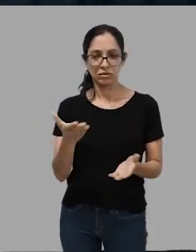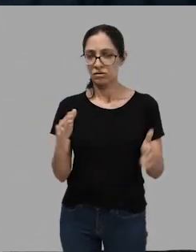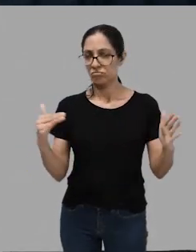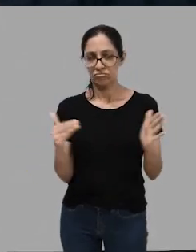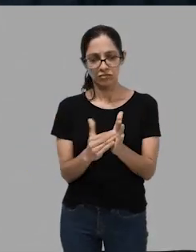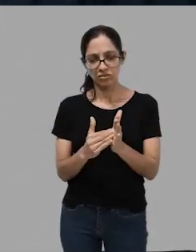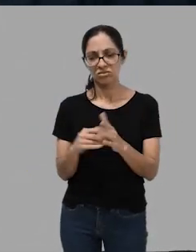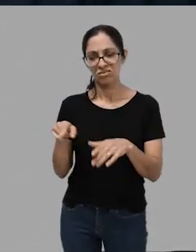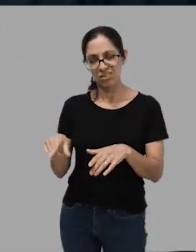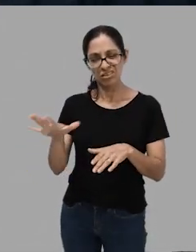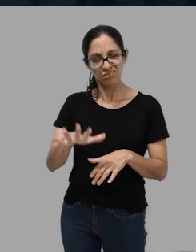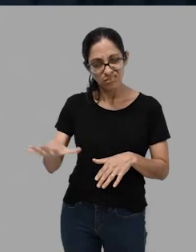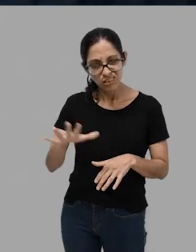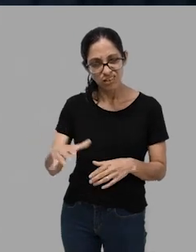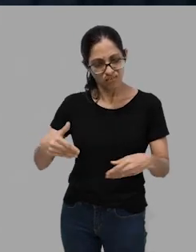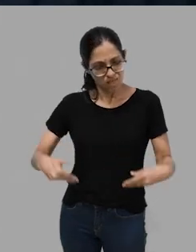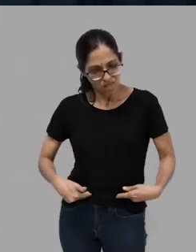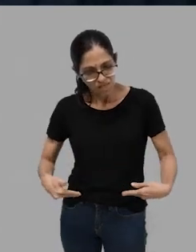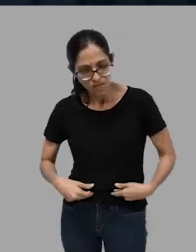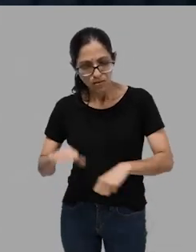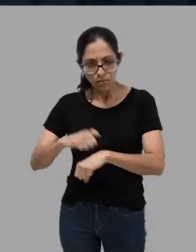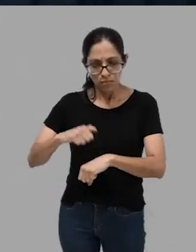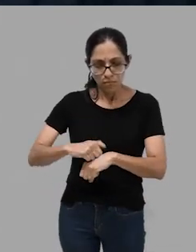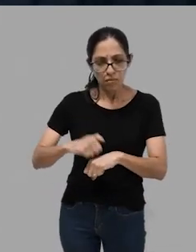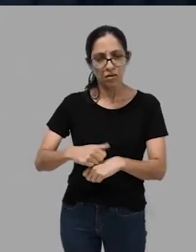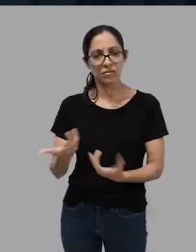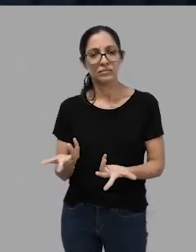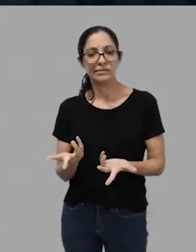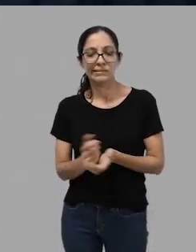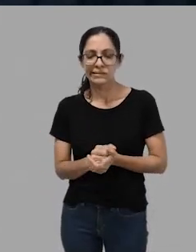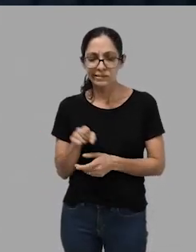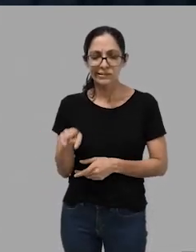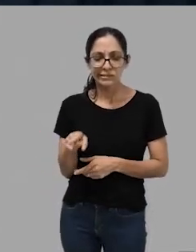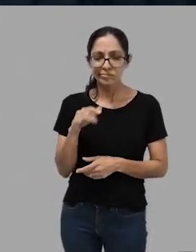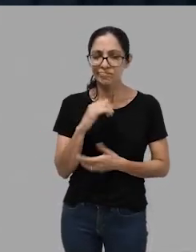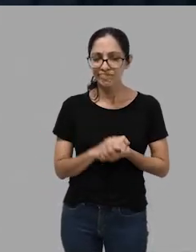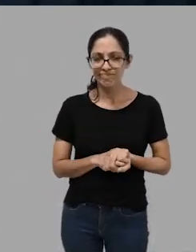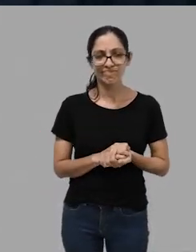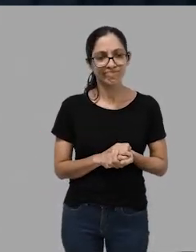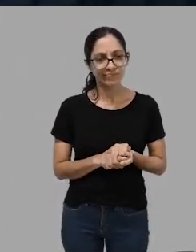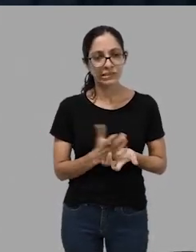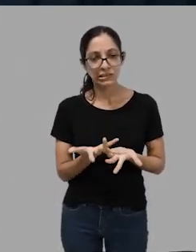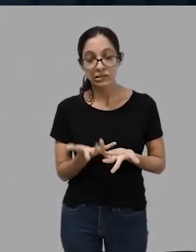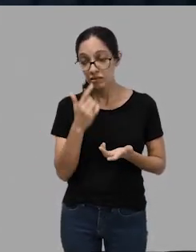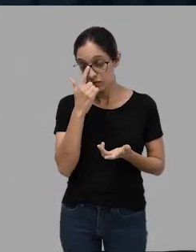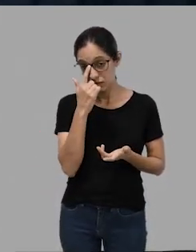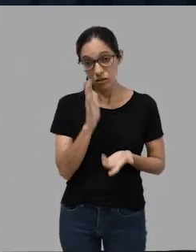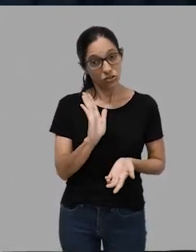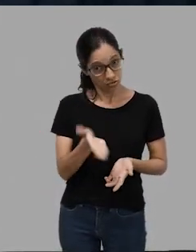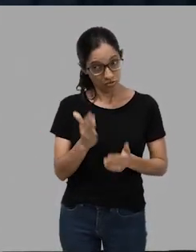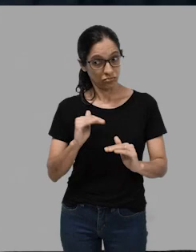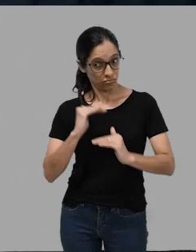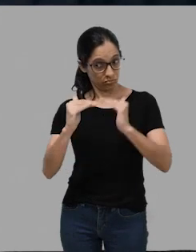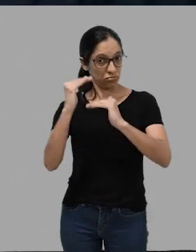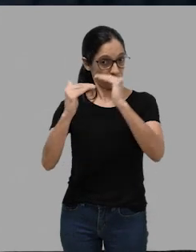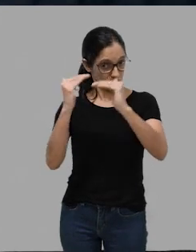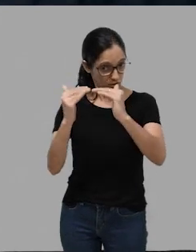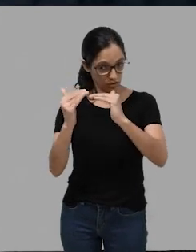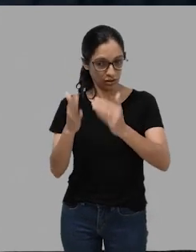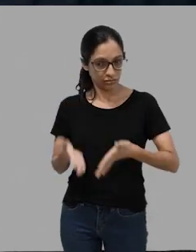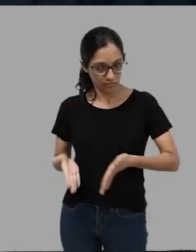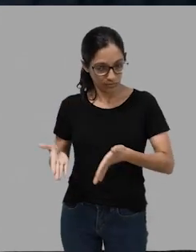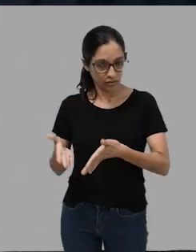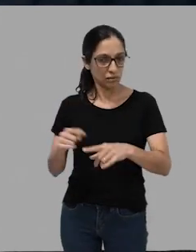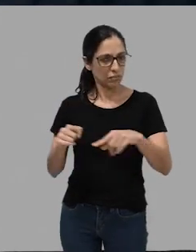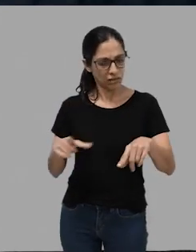uma região castigada pela seca pela fome pela miséria é um lado assim muito embora já tenhamos avançado bastante mas ainda